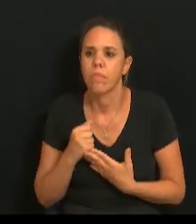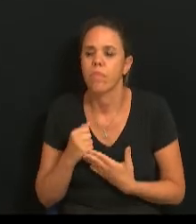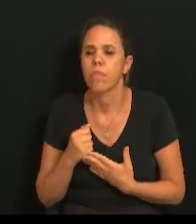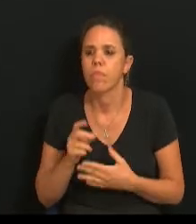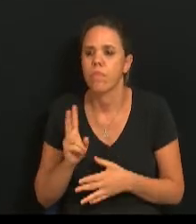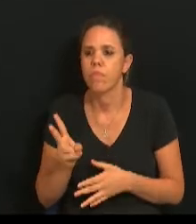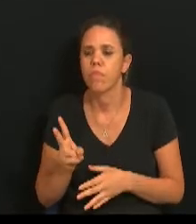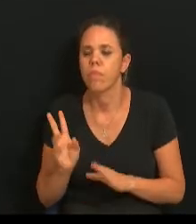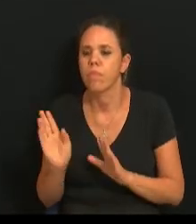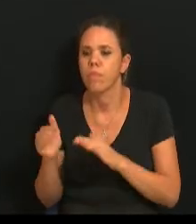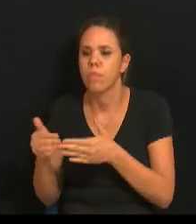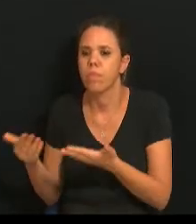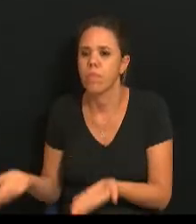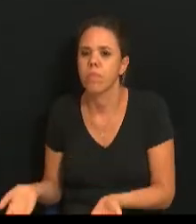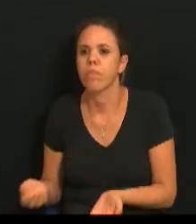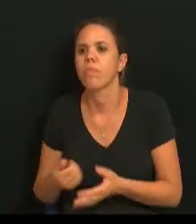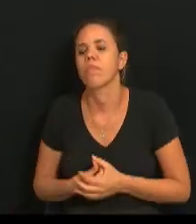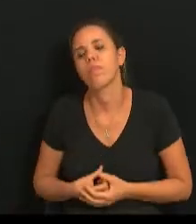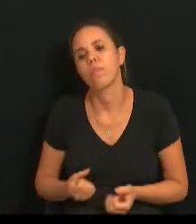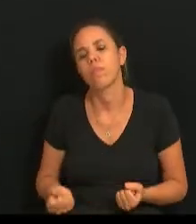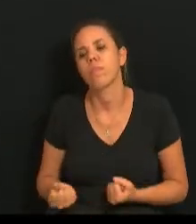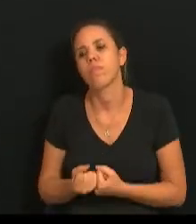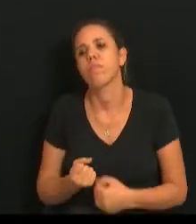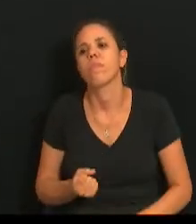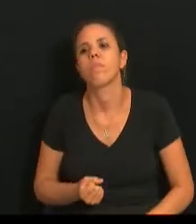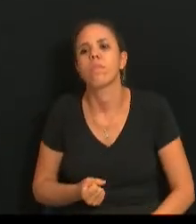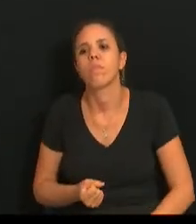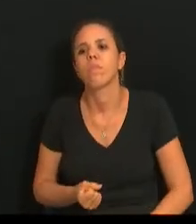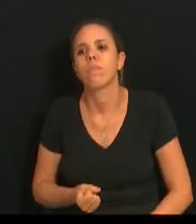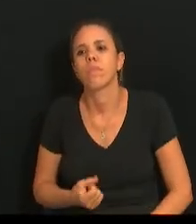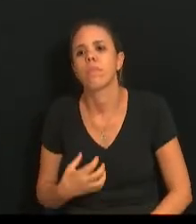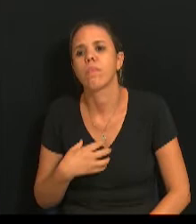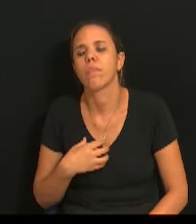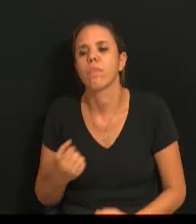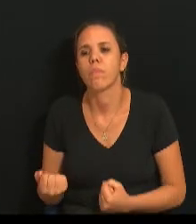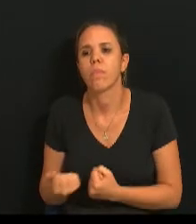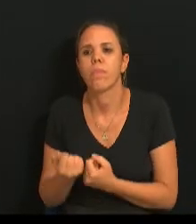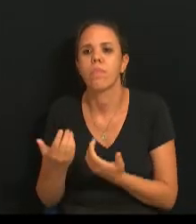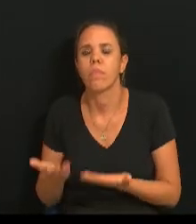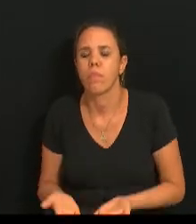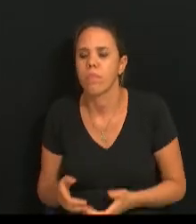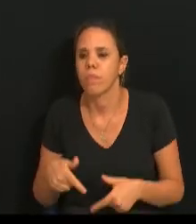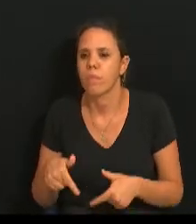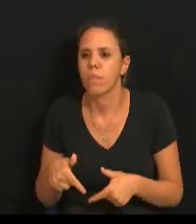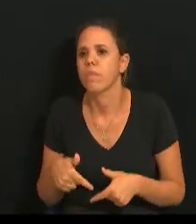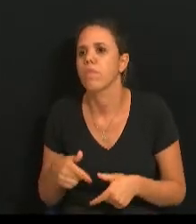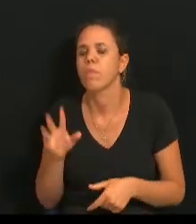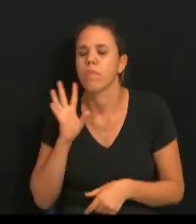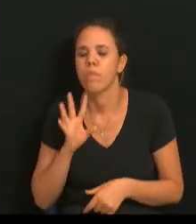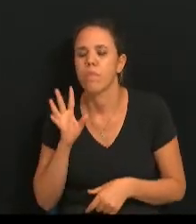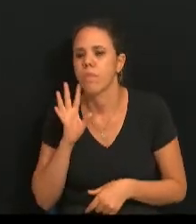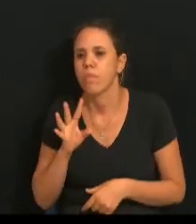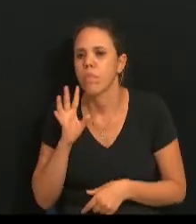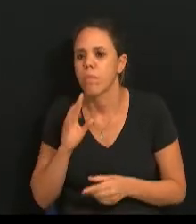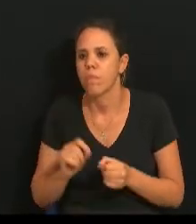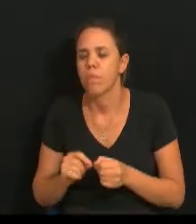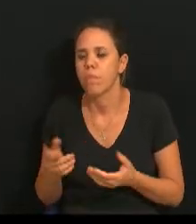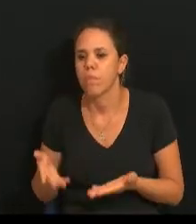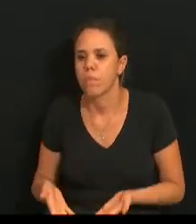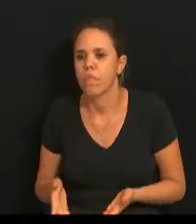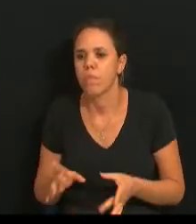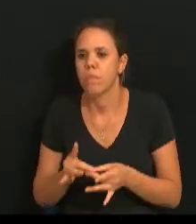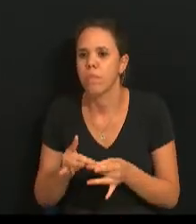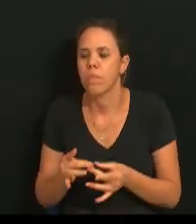me direcionando, me acolheram, me senti muito acolhida. Então é um trabalho muito bacana que nós fazemos aqui em